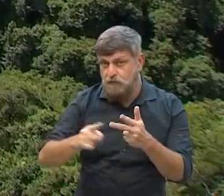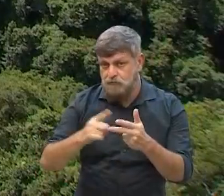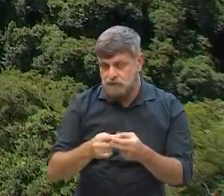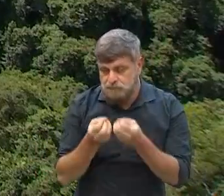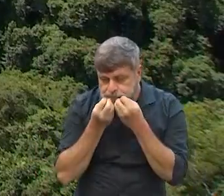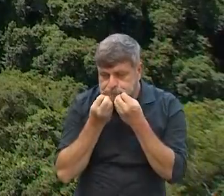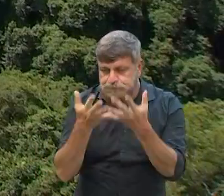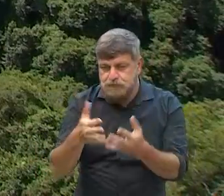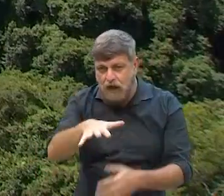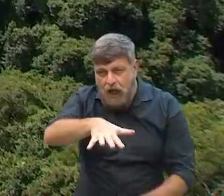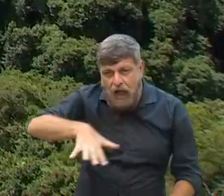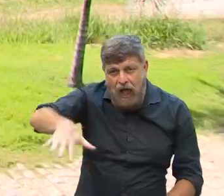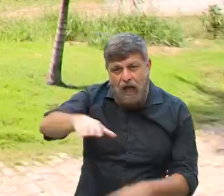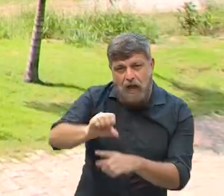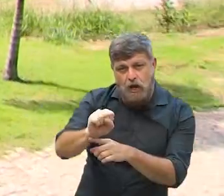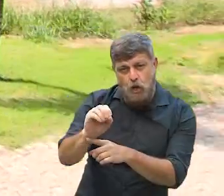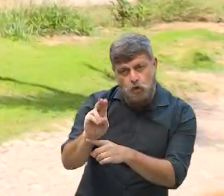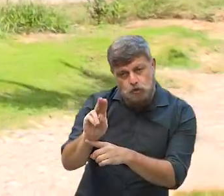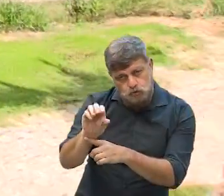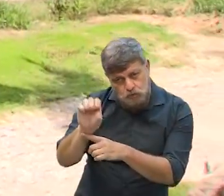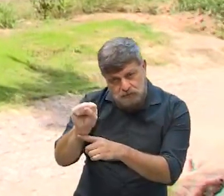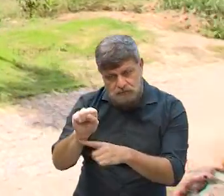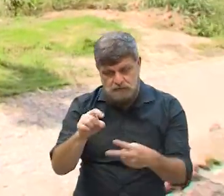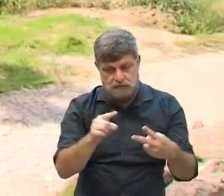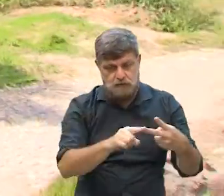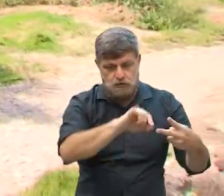dos distritos de Souzas e Joaquim